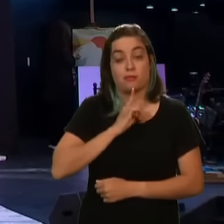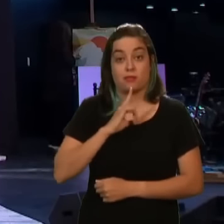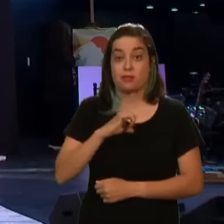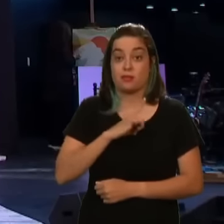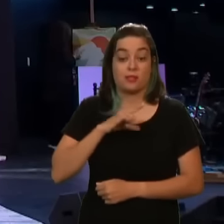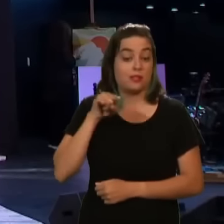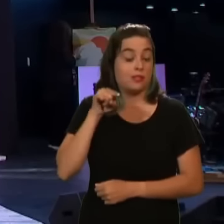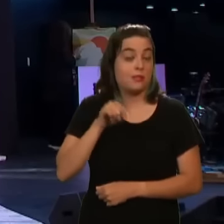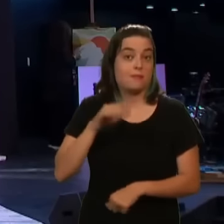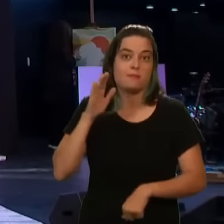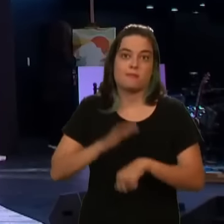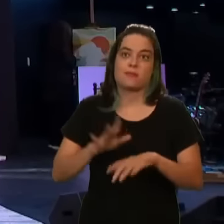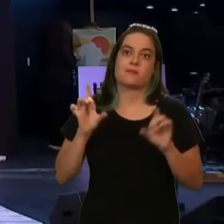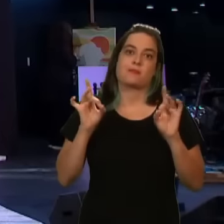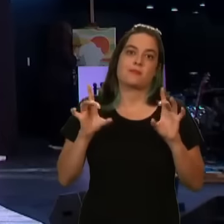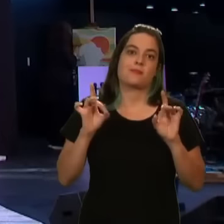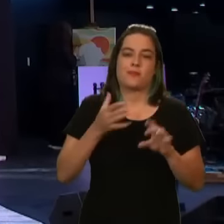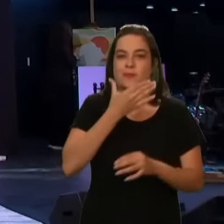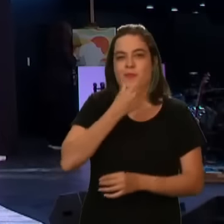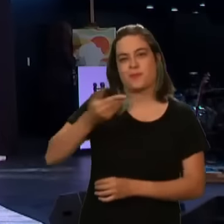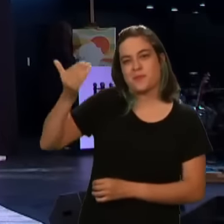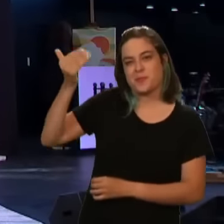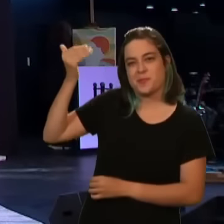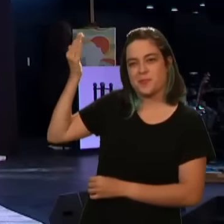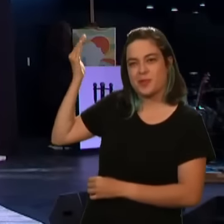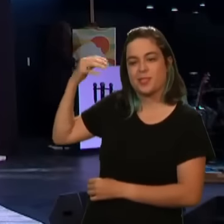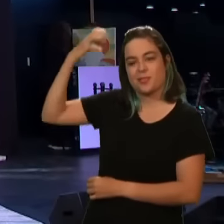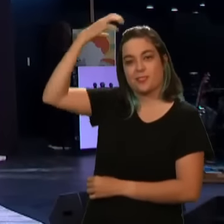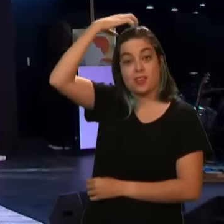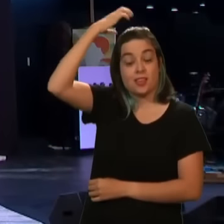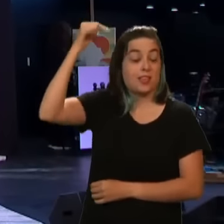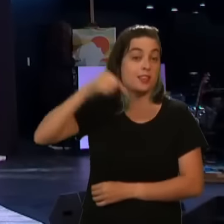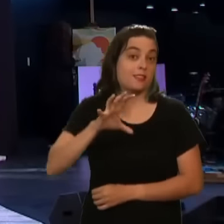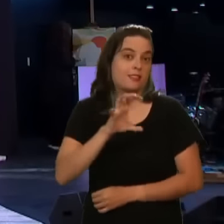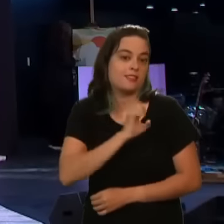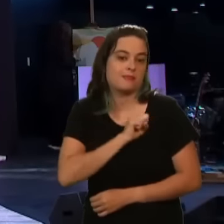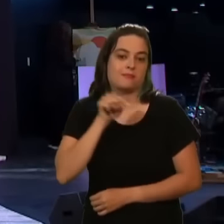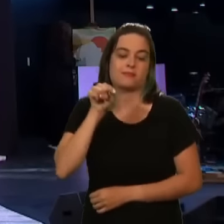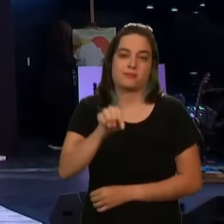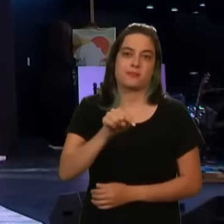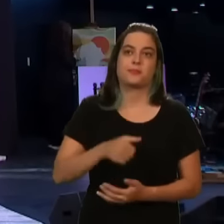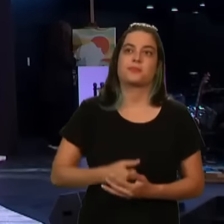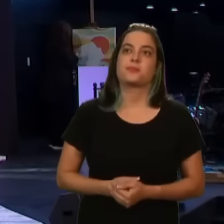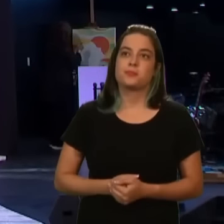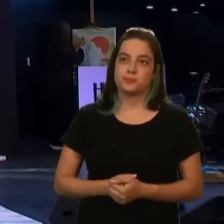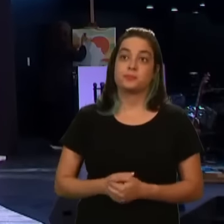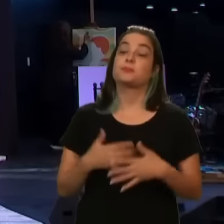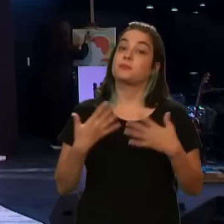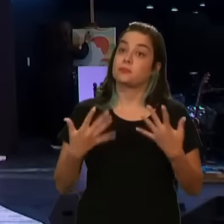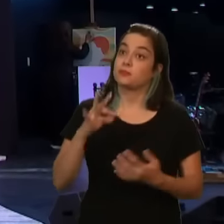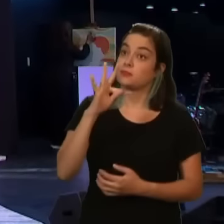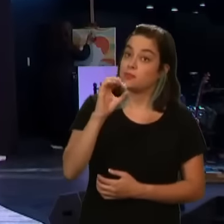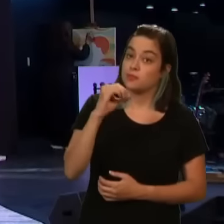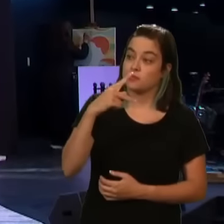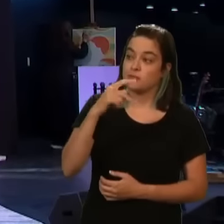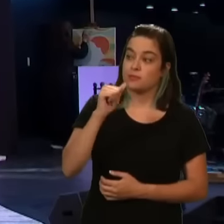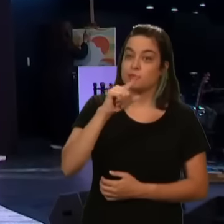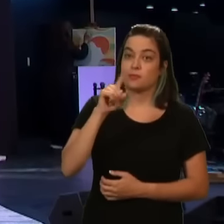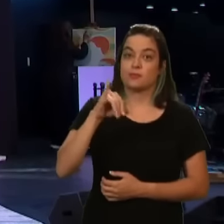mineral mais querido do Dom Pedro I no período do Brasil colônia, né? Vamos aplaudir então o topázio